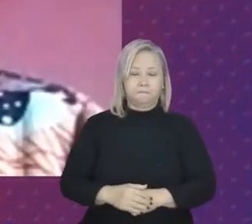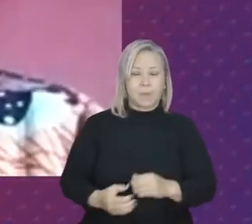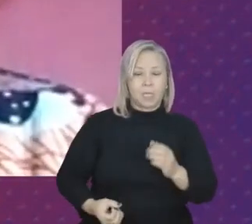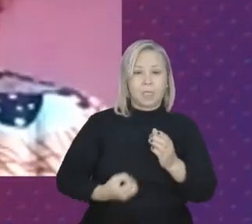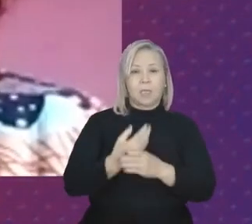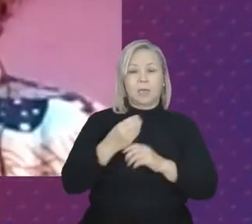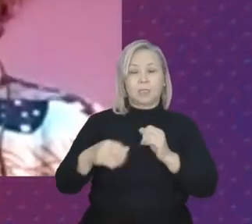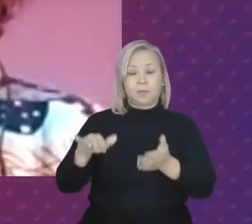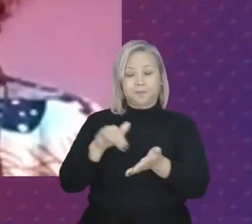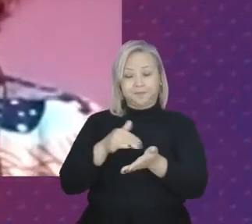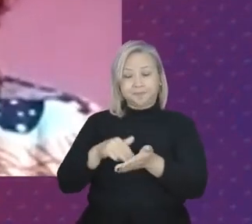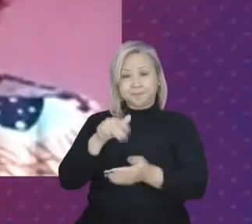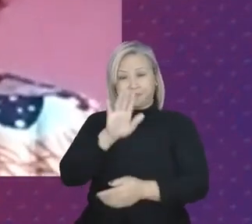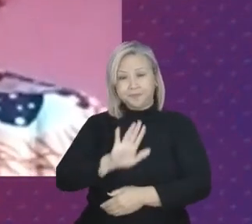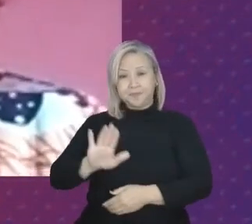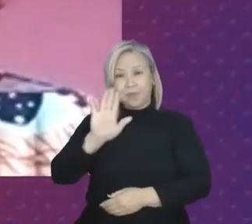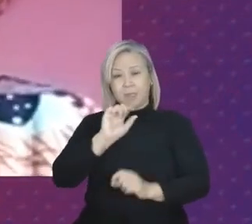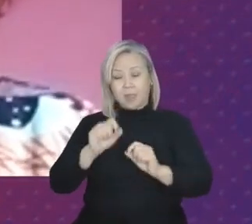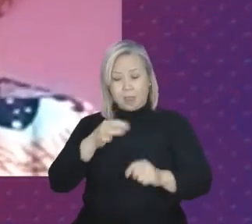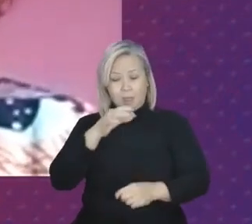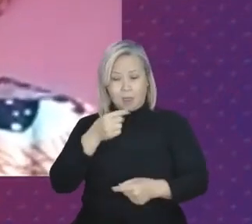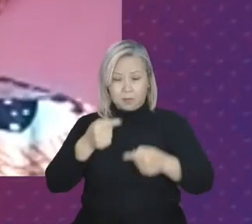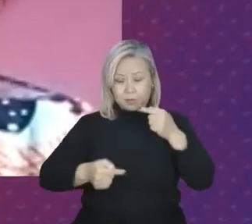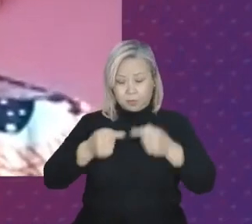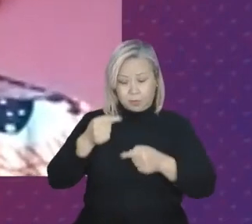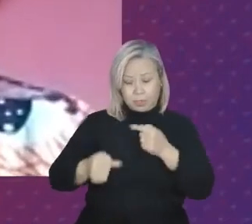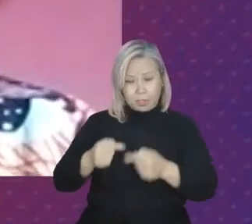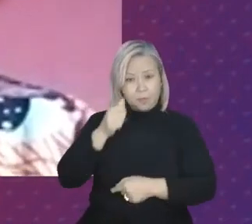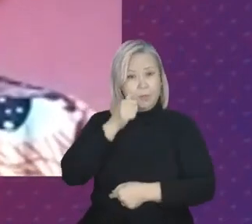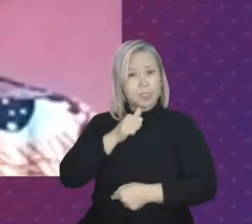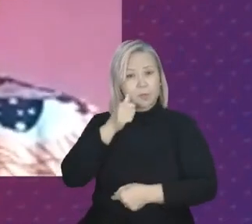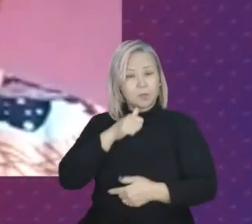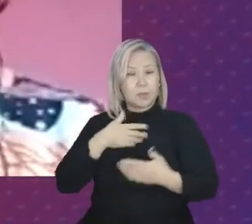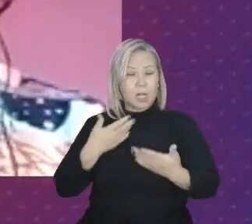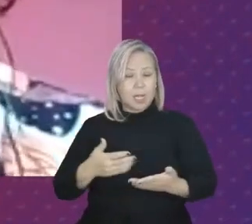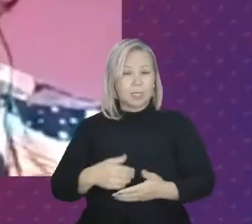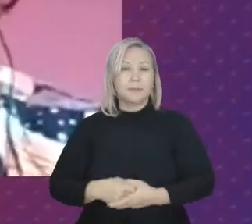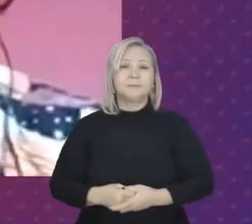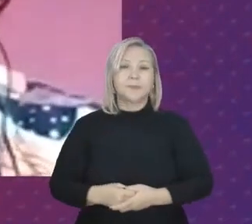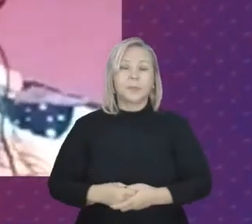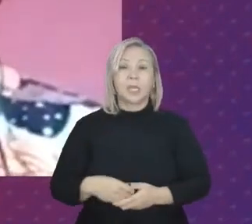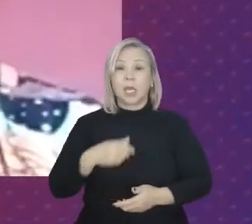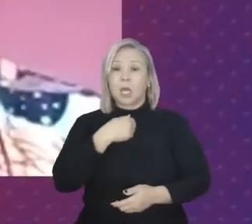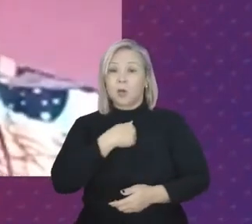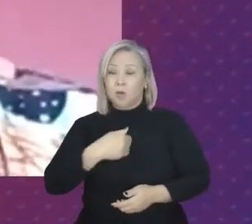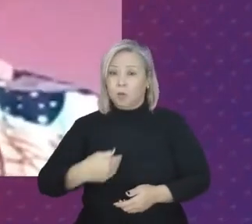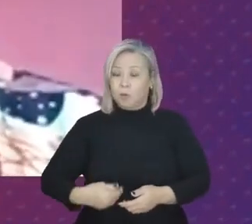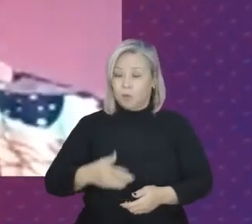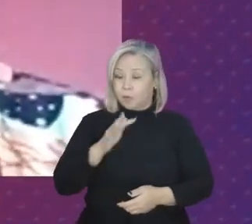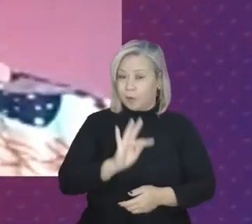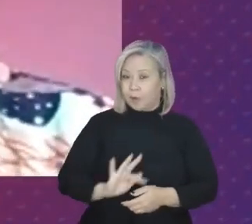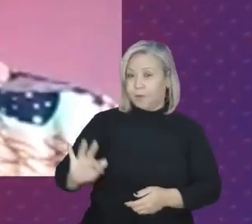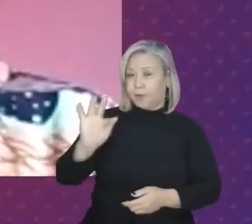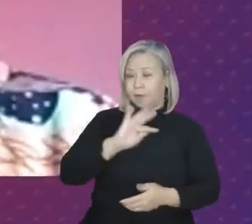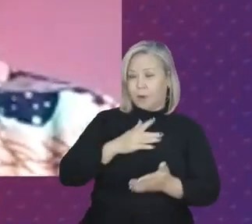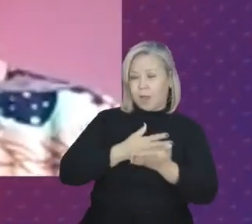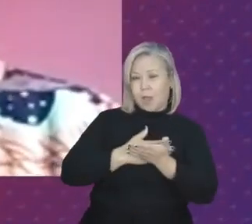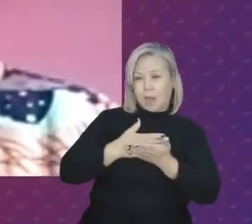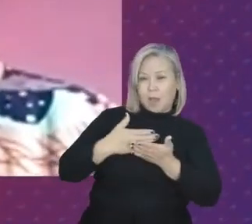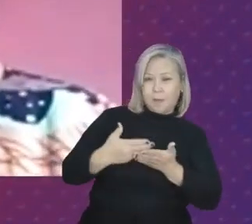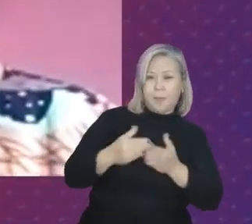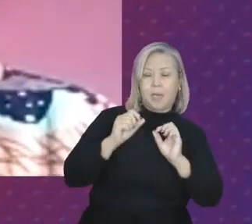da Secretaria Nacional de Políticas para as Mulheres, né, a SNPM, do governo federal. A partir